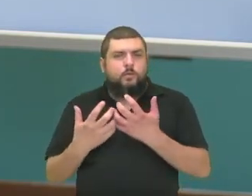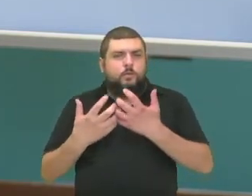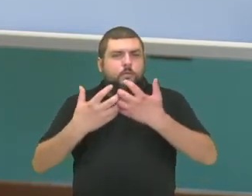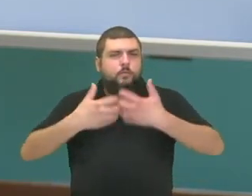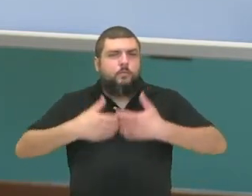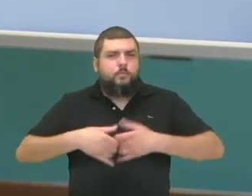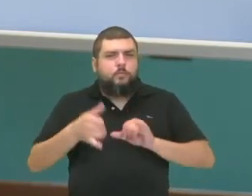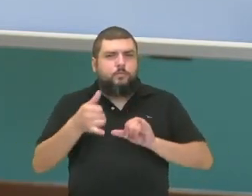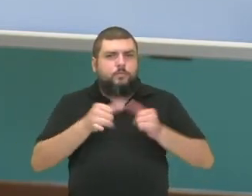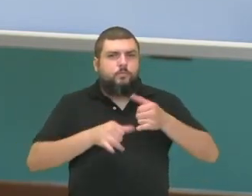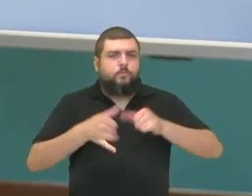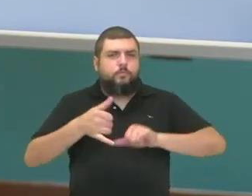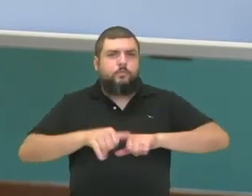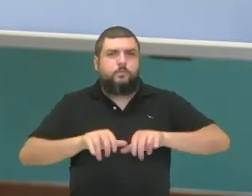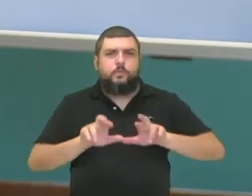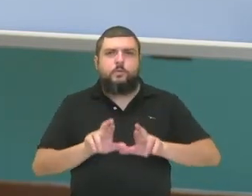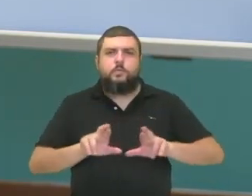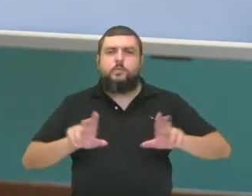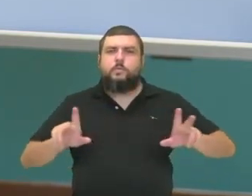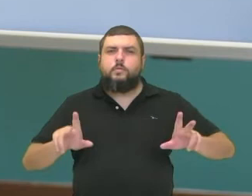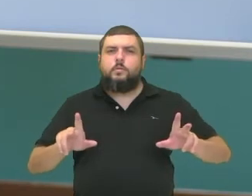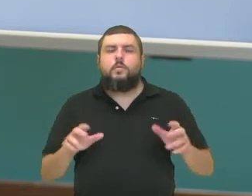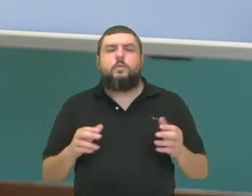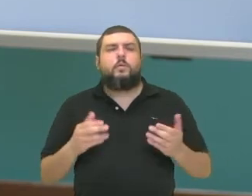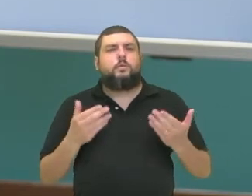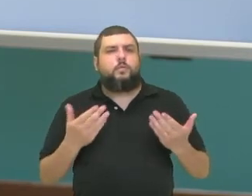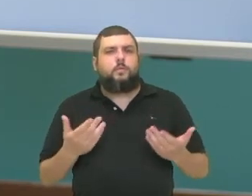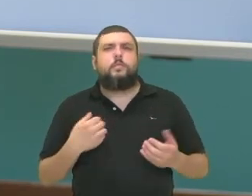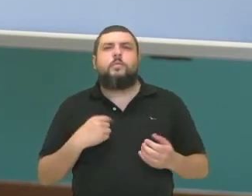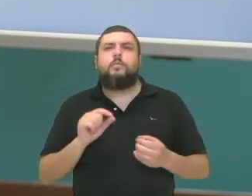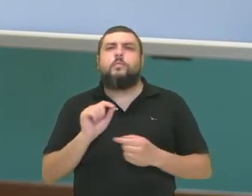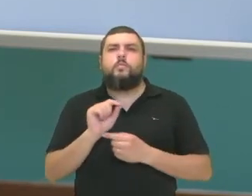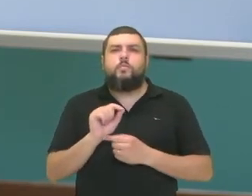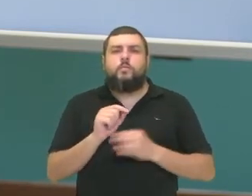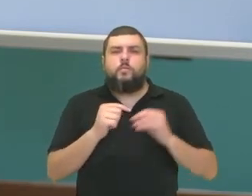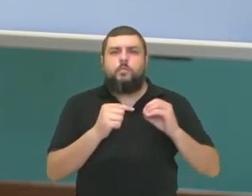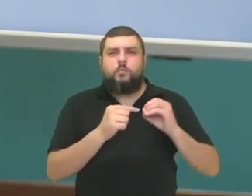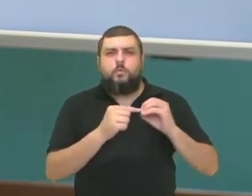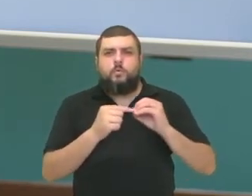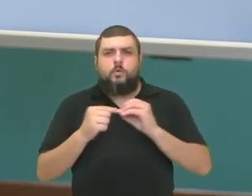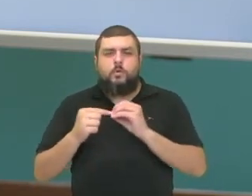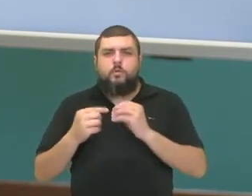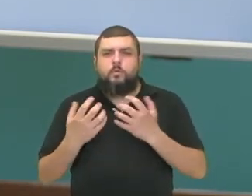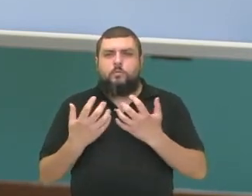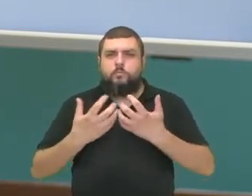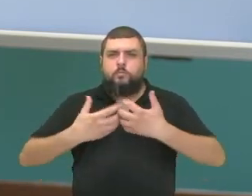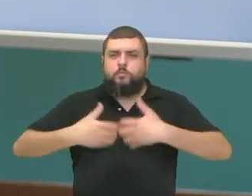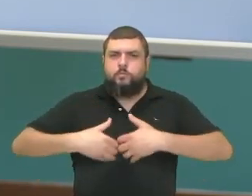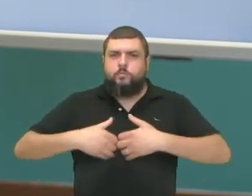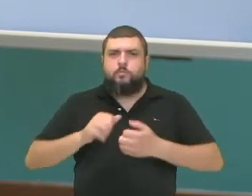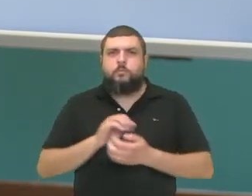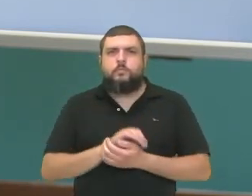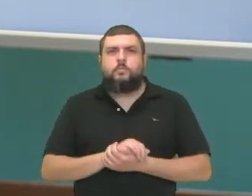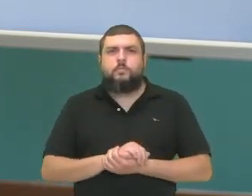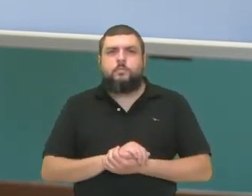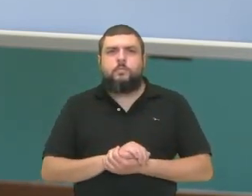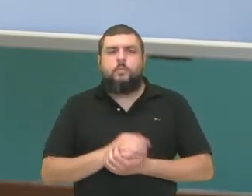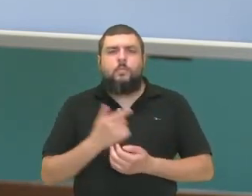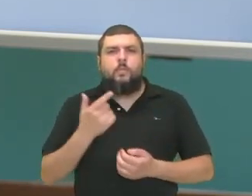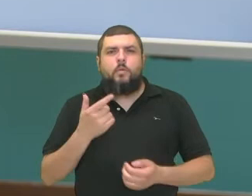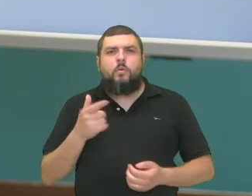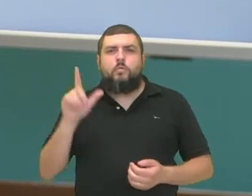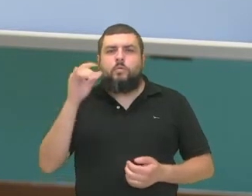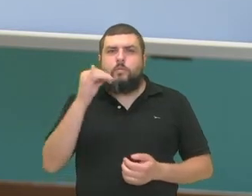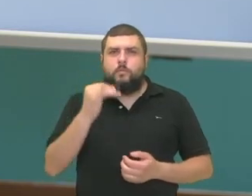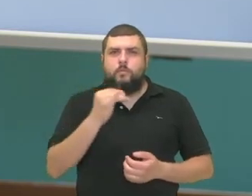diferente. Então, nós temos a isomeria de função. Outro exemplo